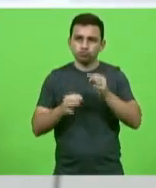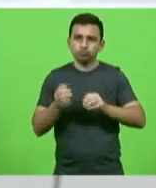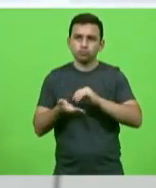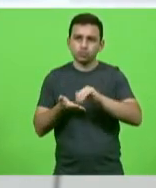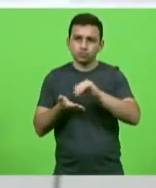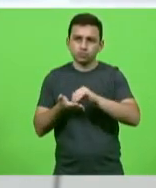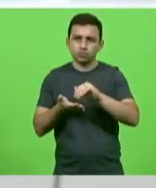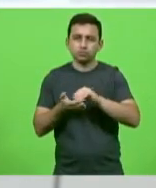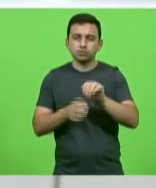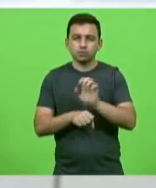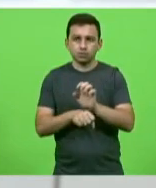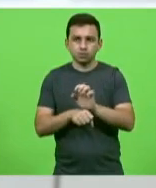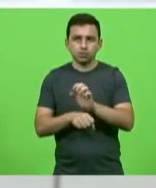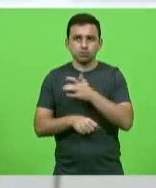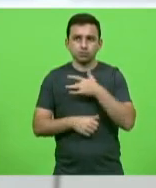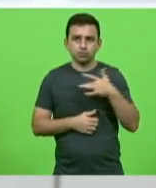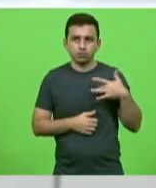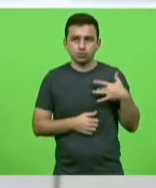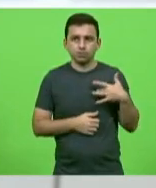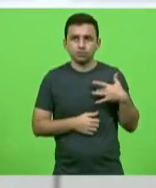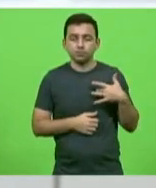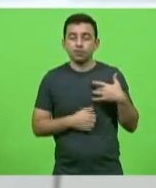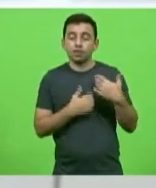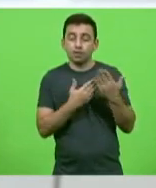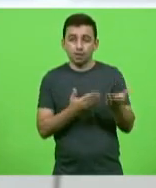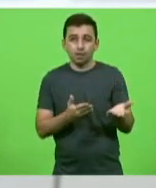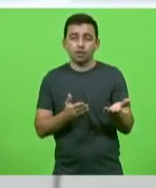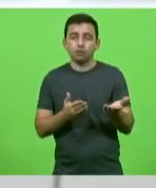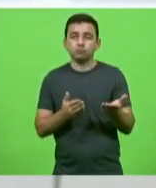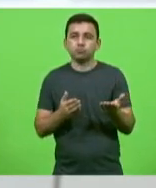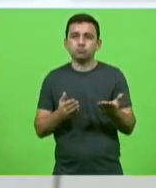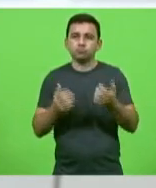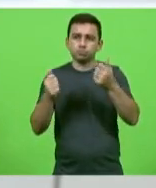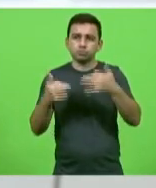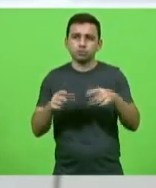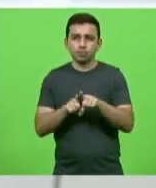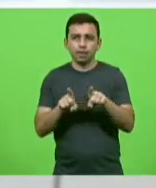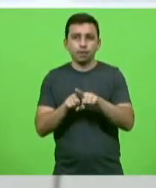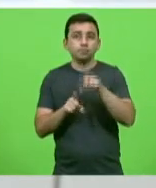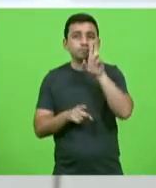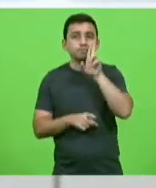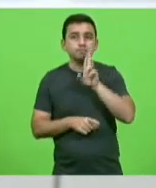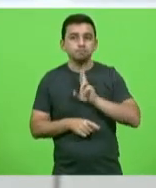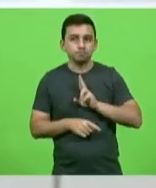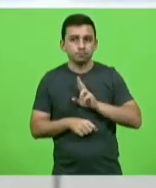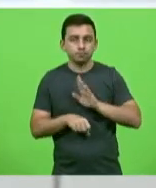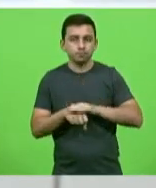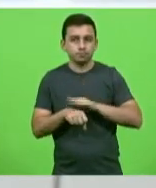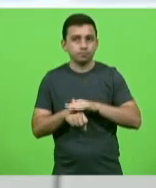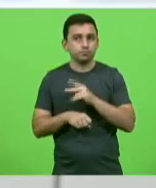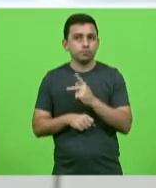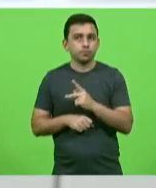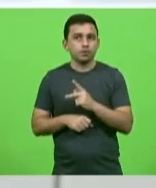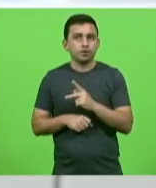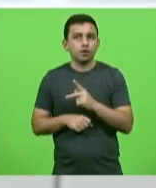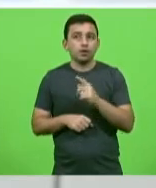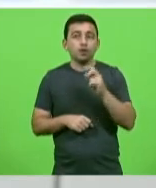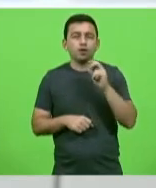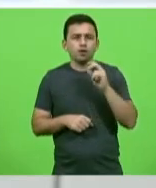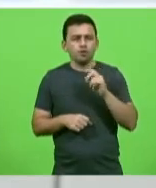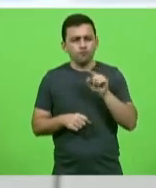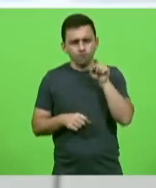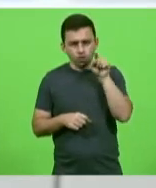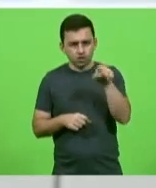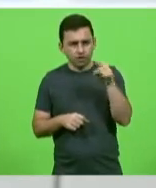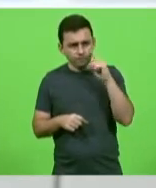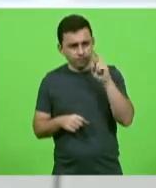de Estado da Saúde só relator Deputado errôneos inquiry vinho que o pagamento